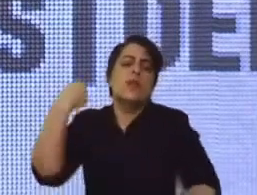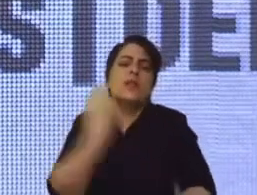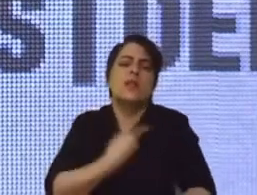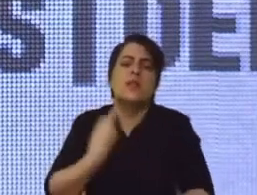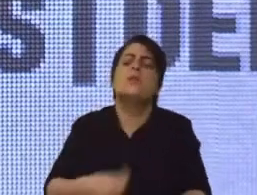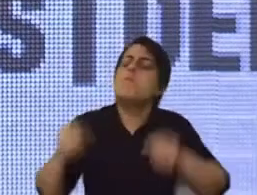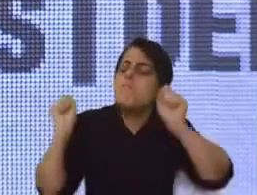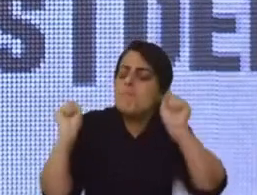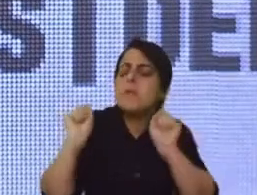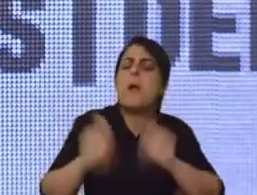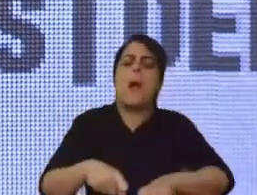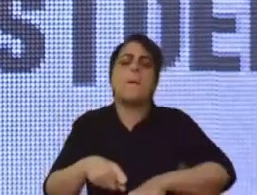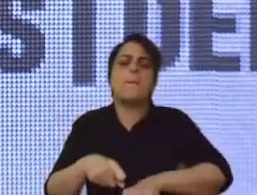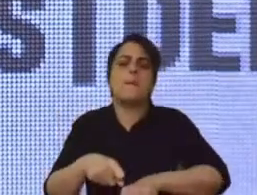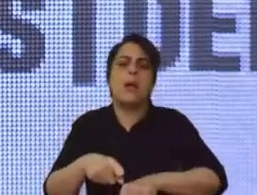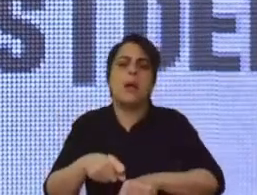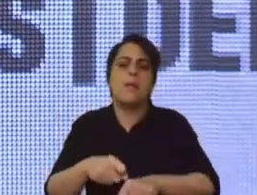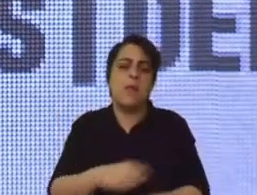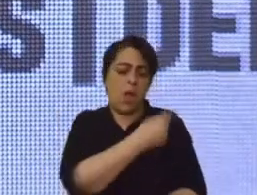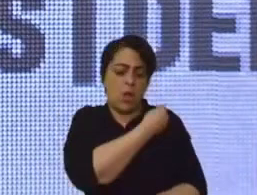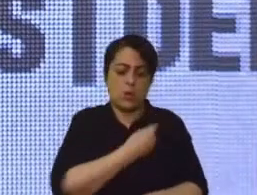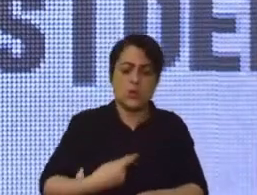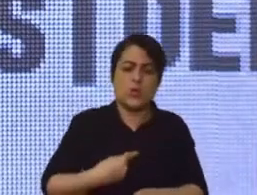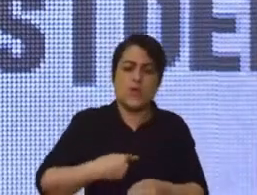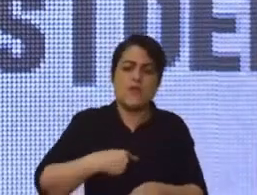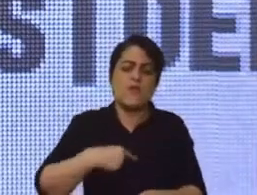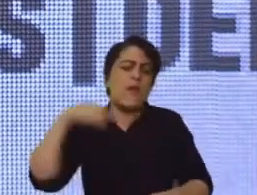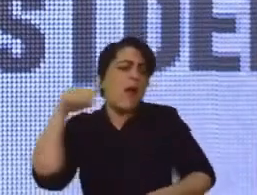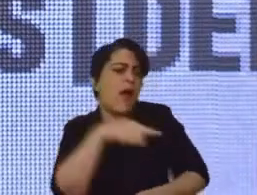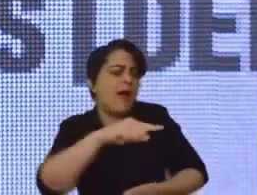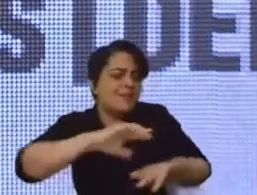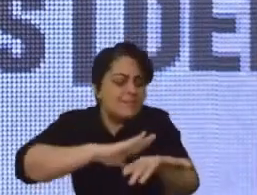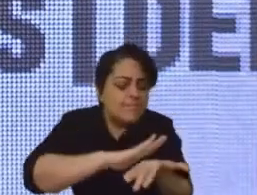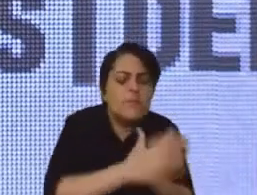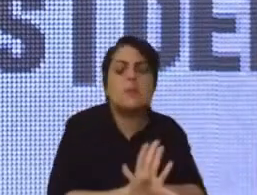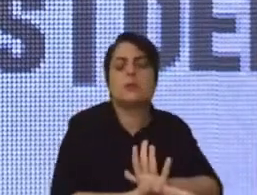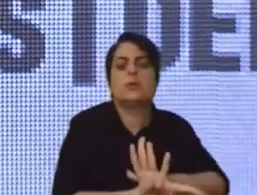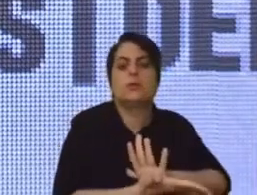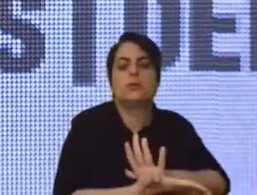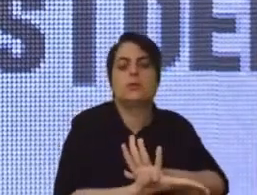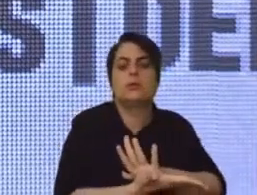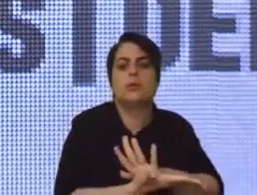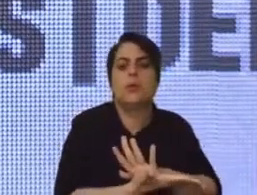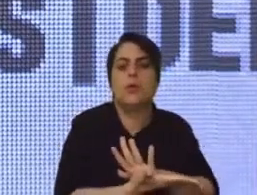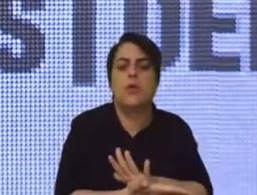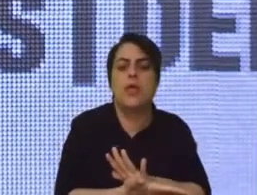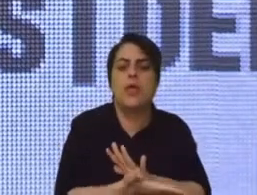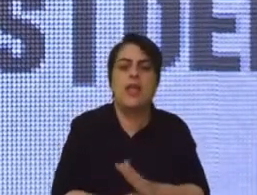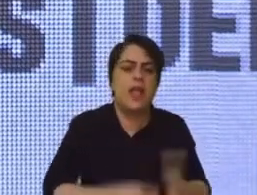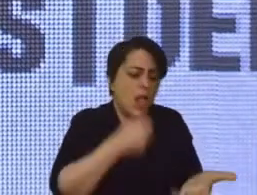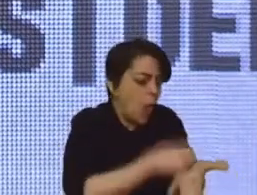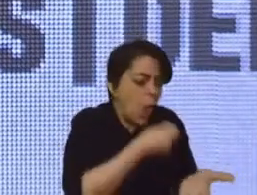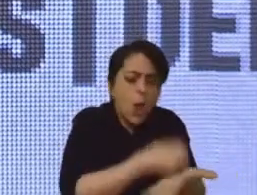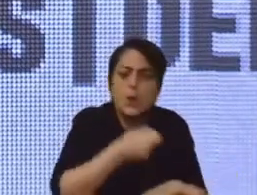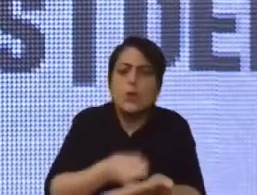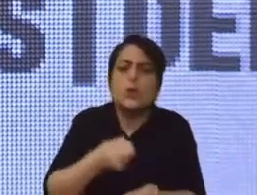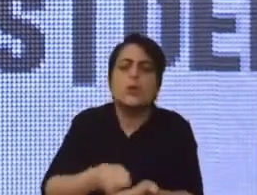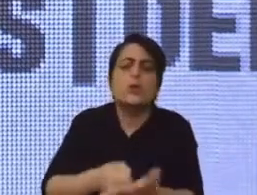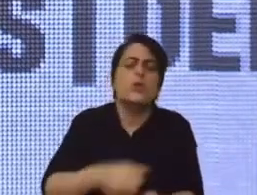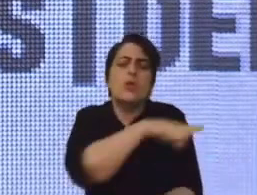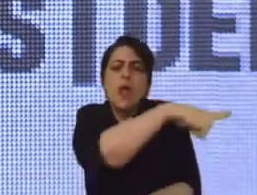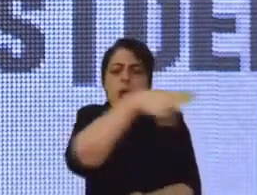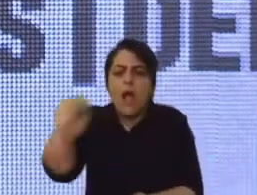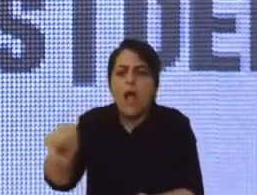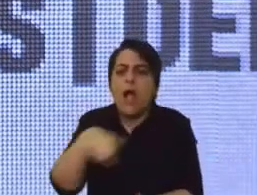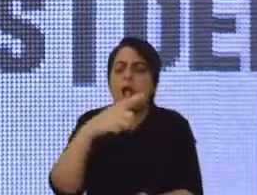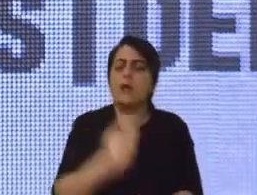governo definitivamente. À disposição de luta de todos os delegados e delegadas aqui presentes,